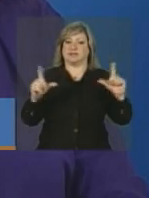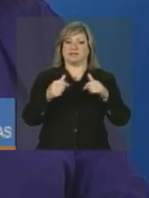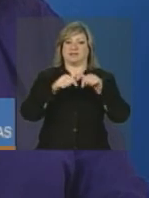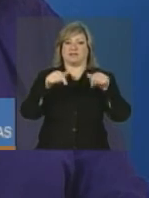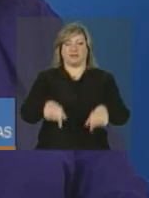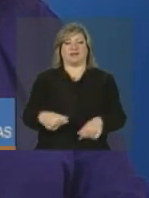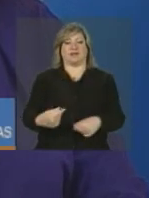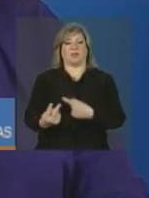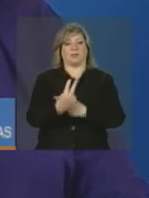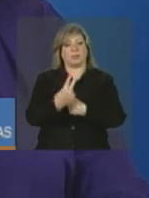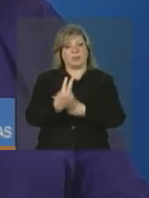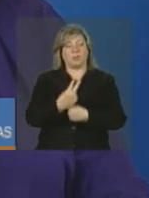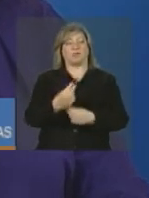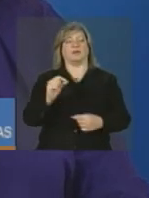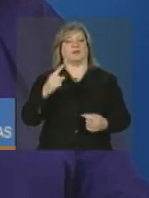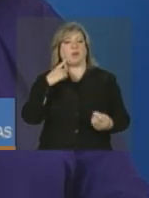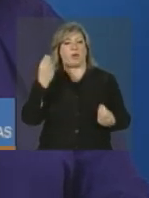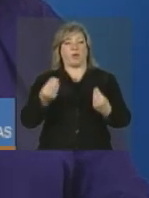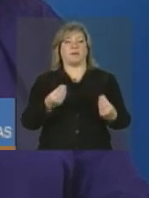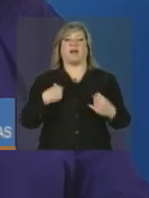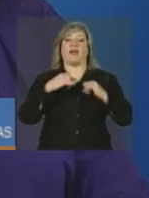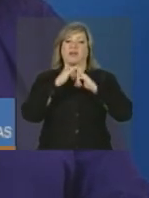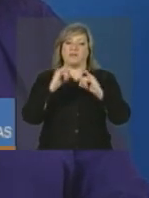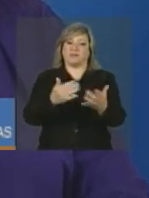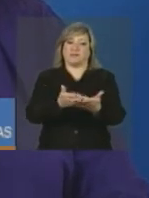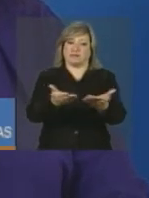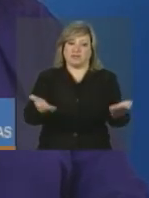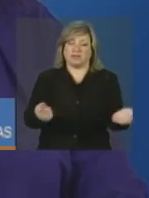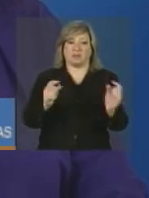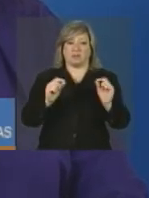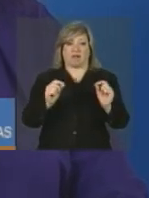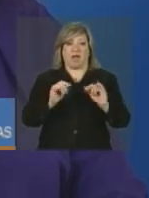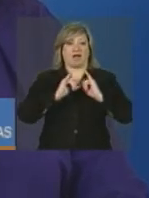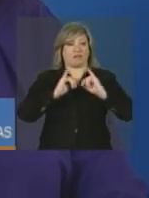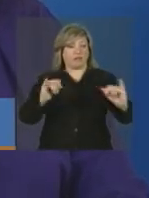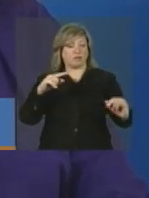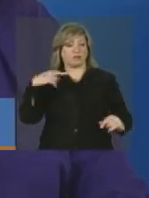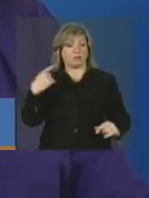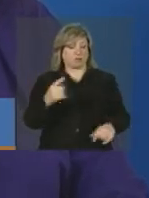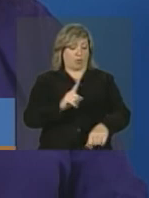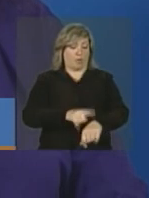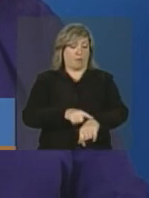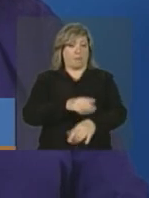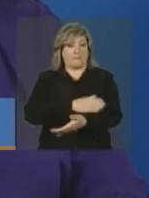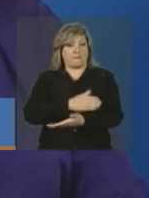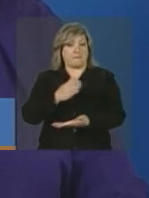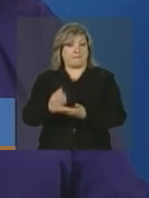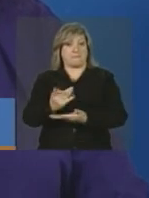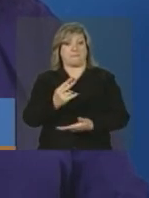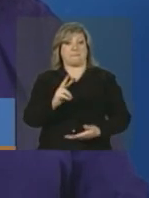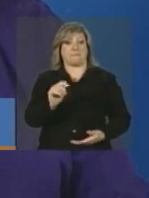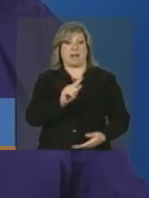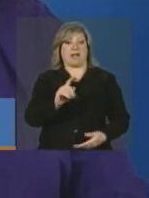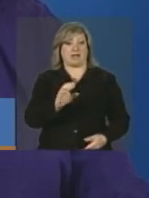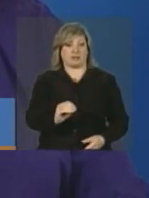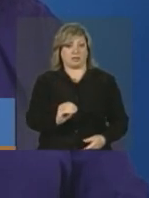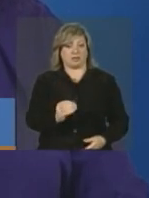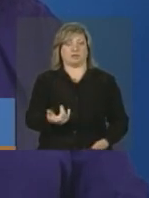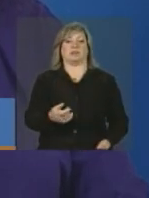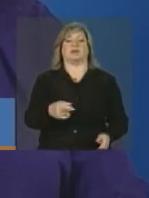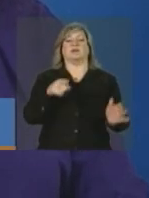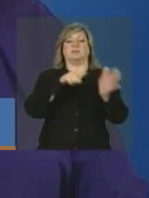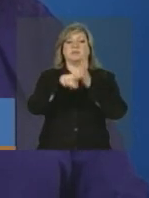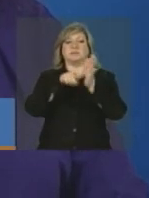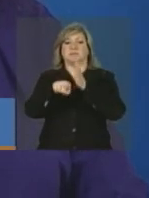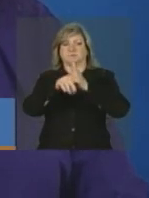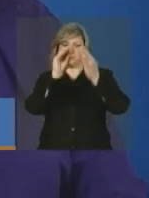nos acompanhando, dizer que chamar atenção para os prazos, os questionários da